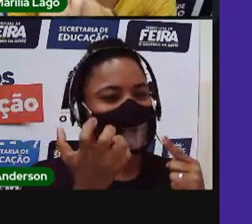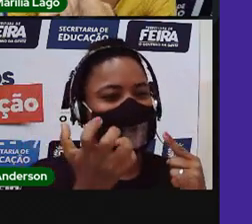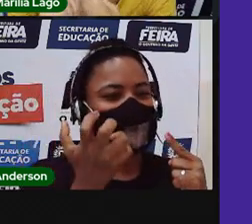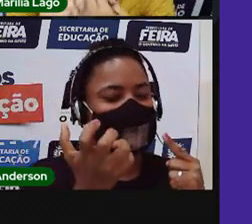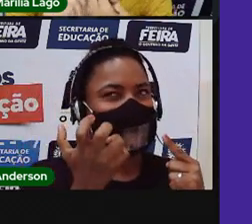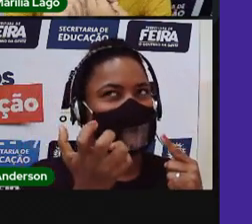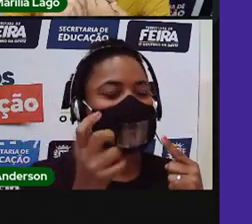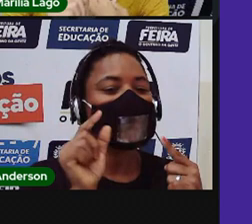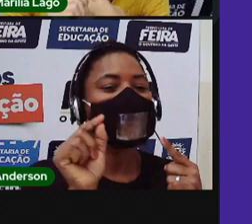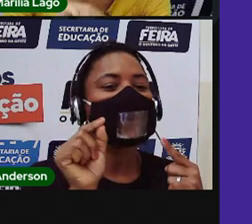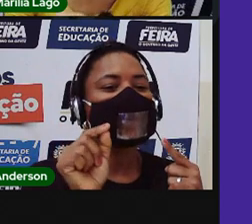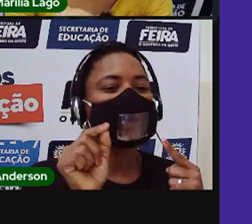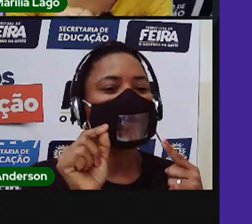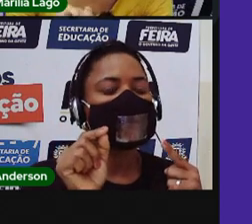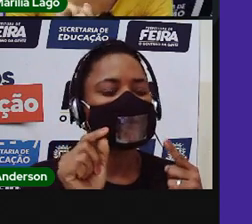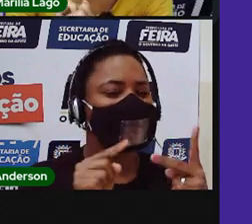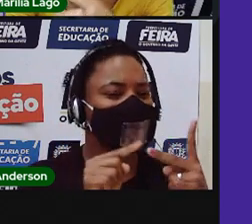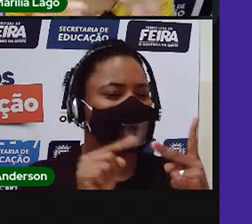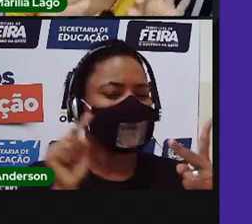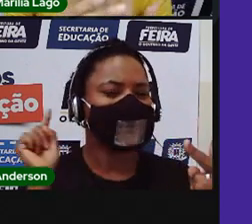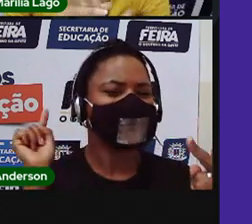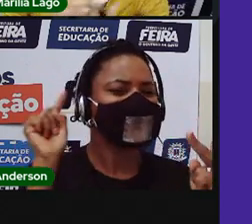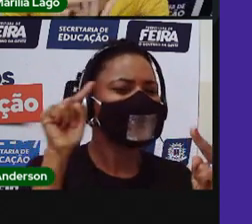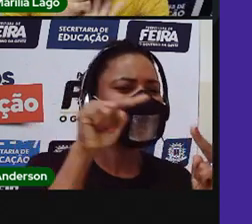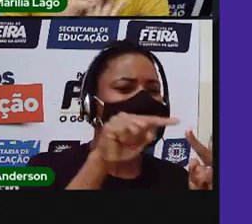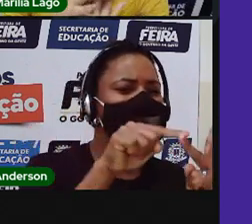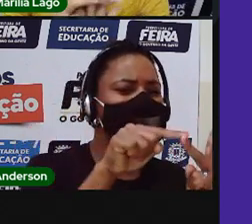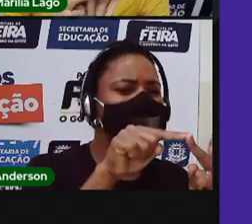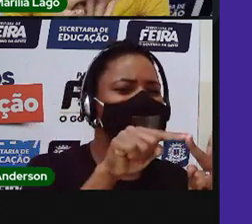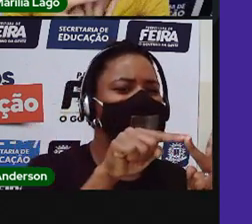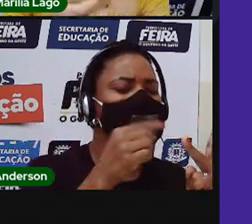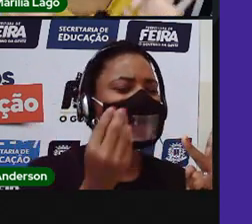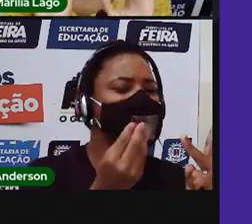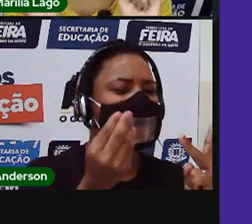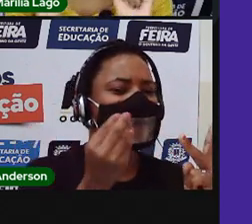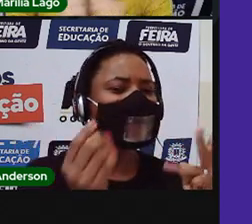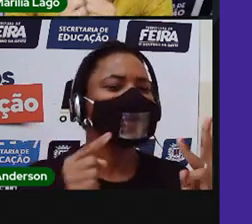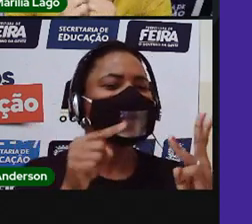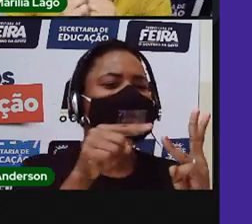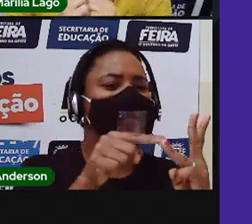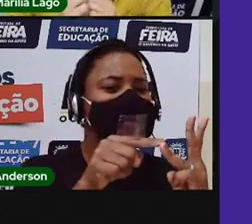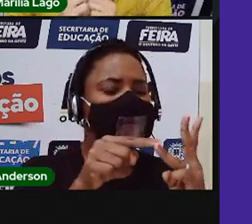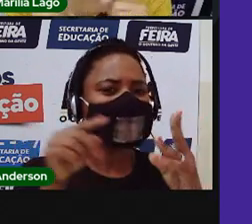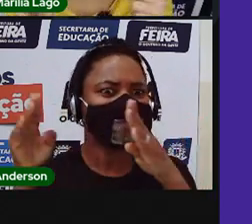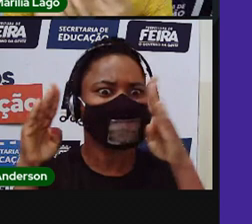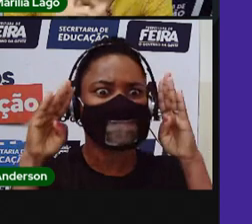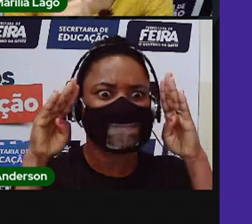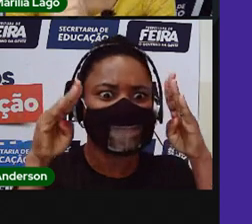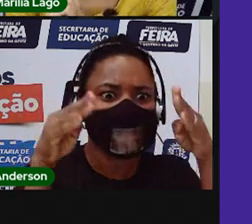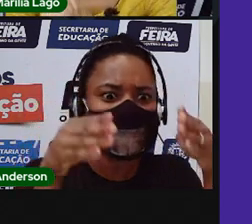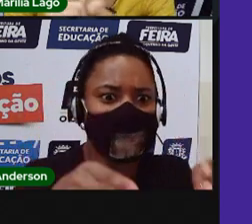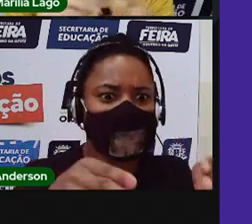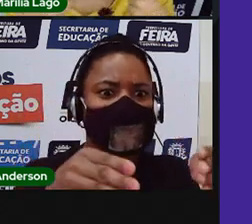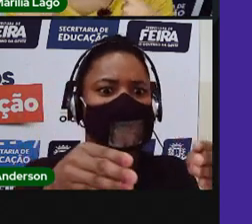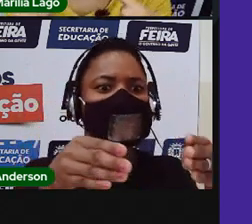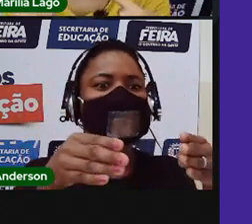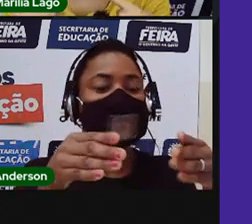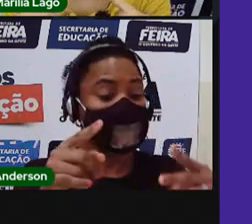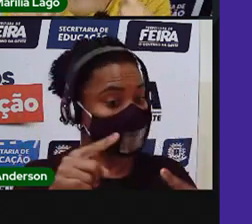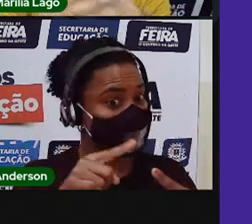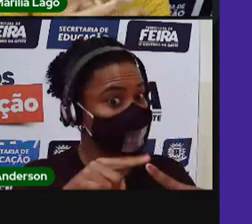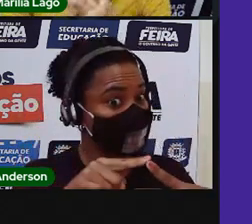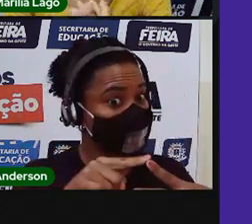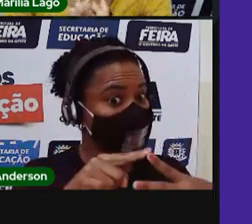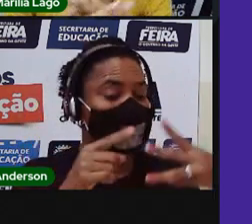eu vou alcançar o meu objetivo? E aonde eu quero chegar? Como assim? O que eu quero?